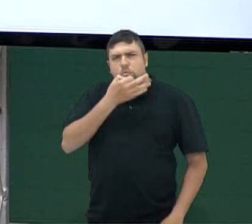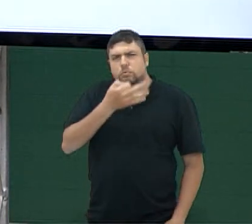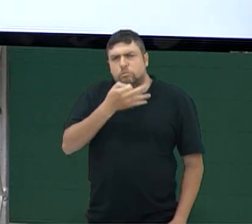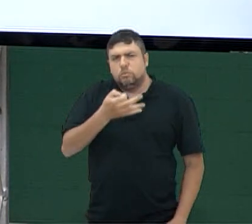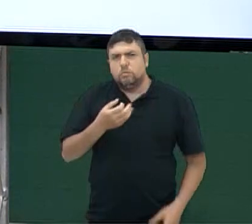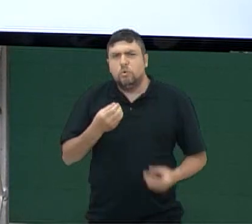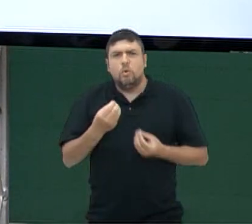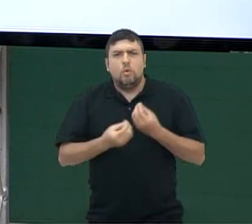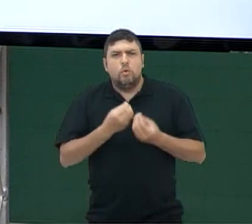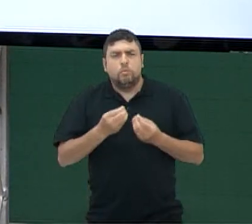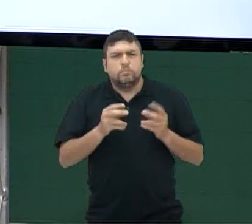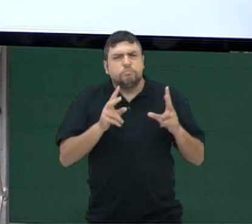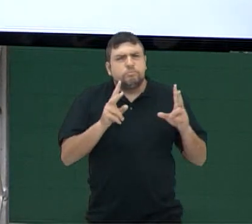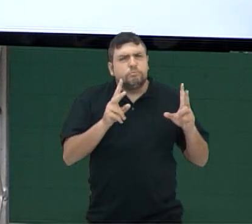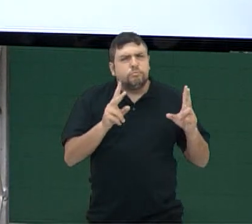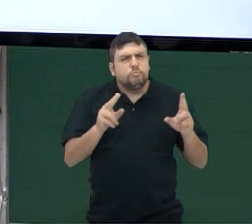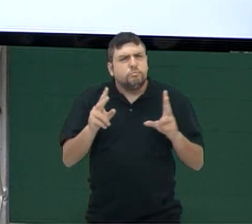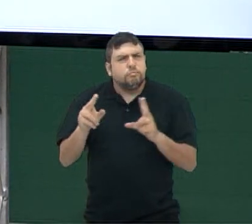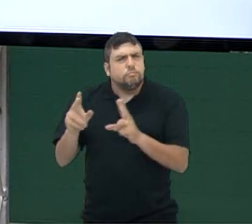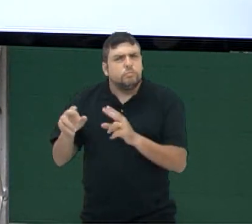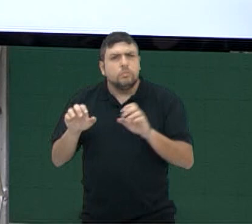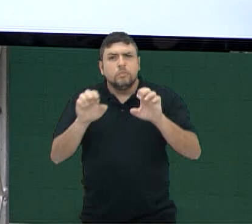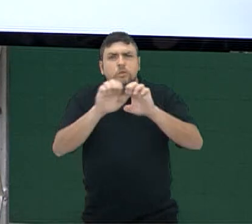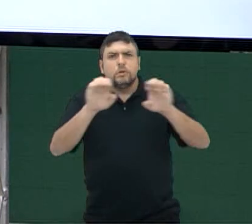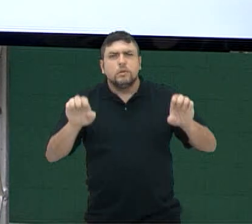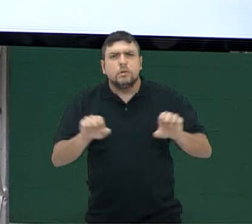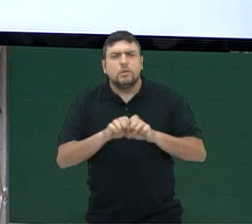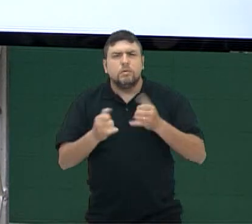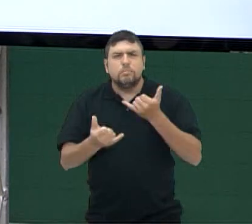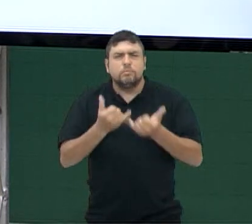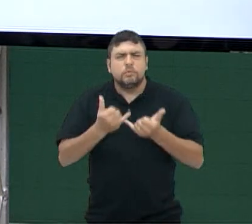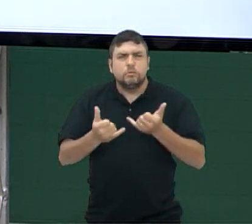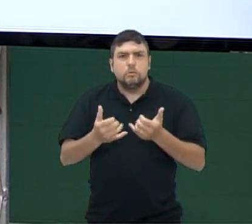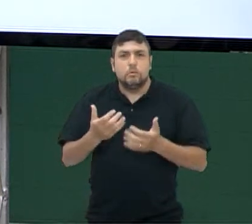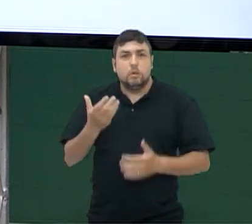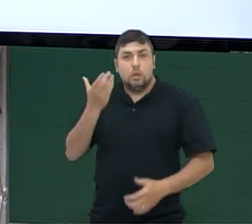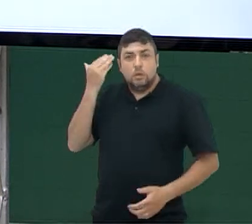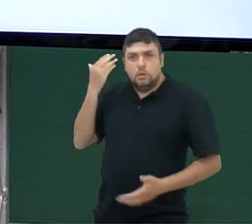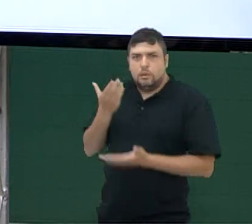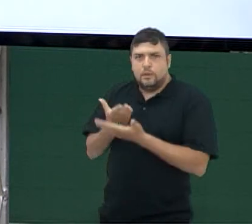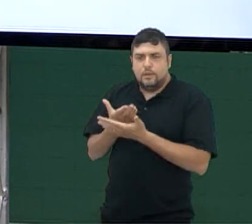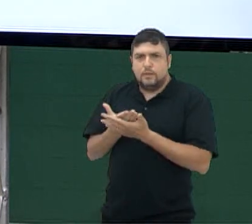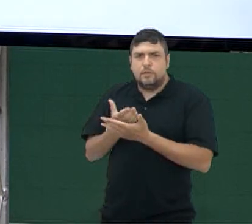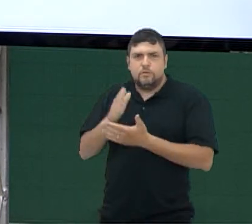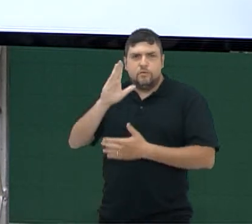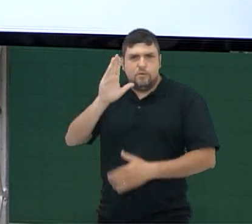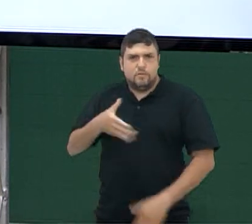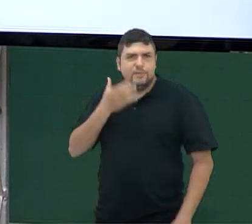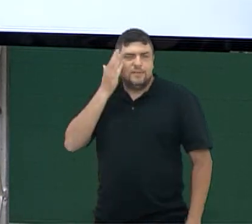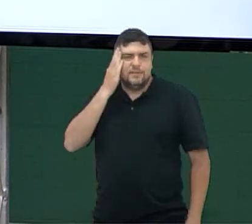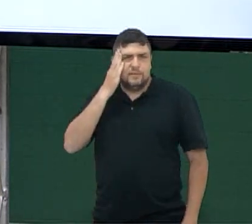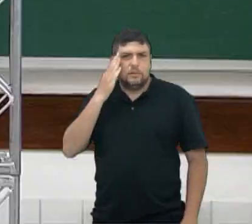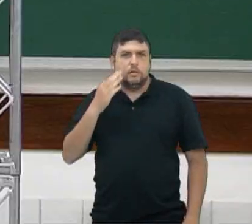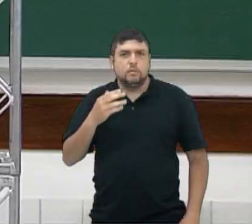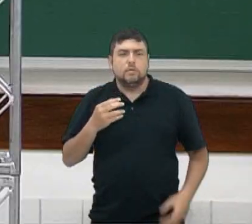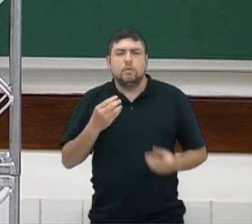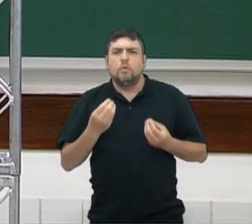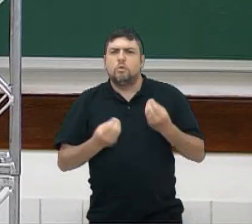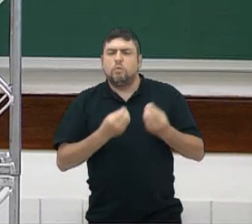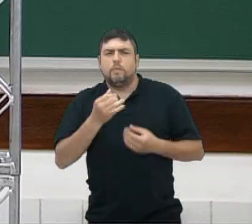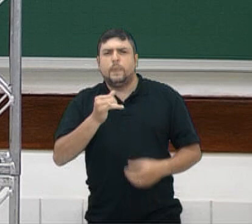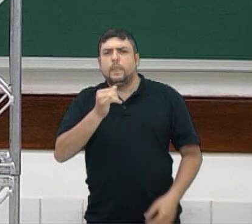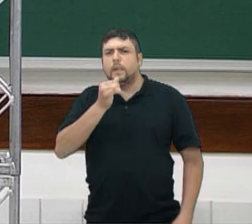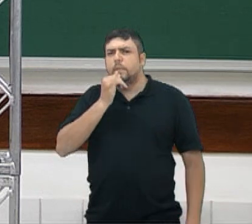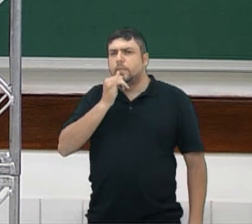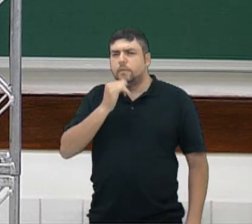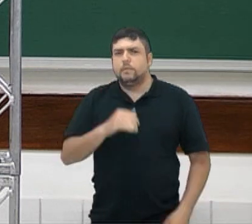são muito semelhantes e eles têm uma estrutura muito parecida. Nós já vimos isso em outras aulas. Quais os textos aqui que poderiam ser? Bom, nós